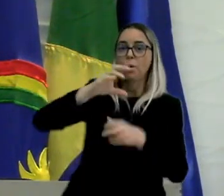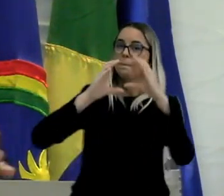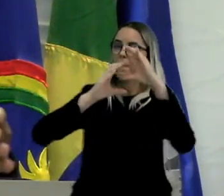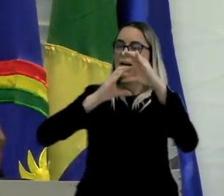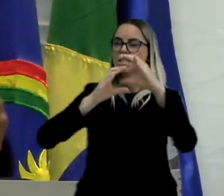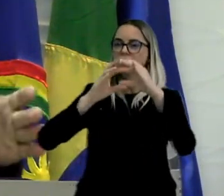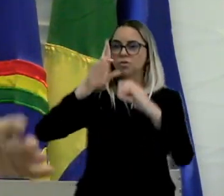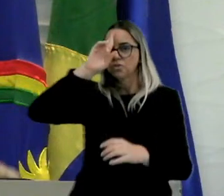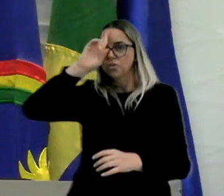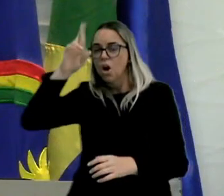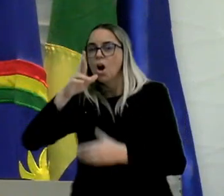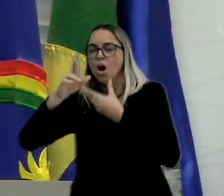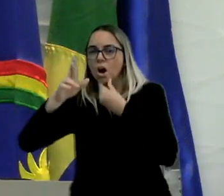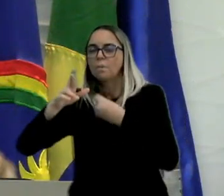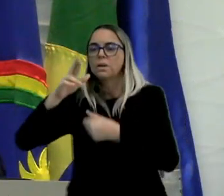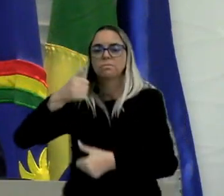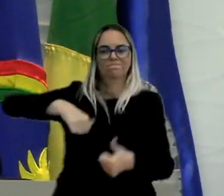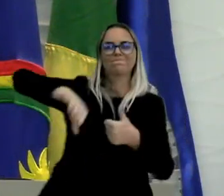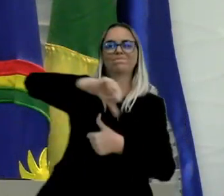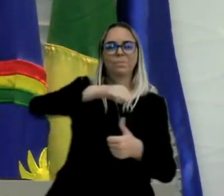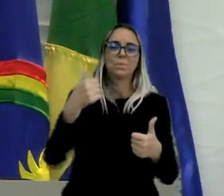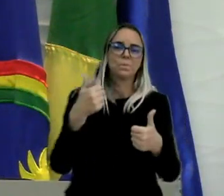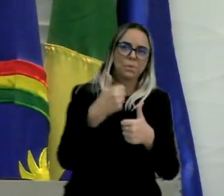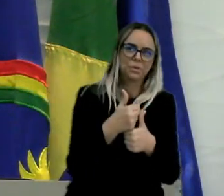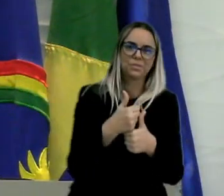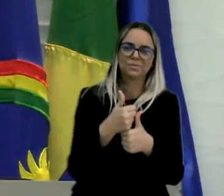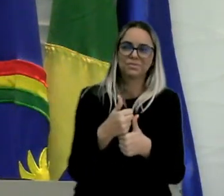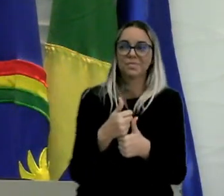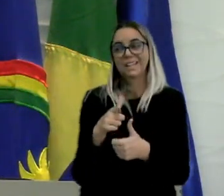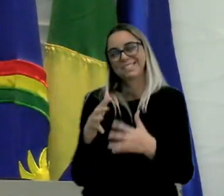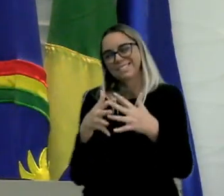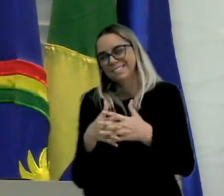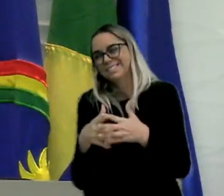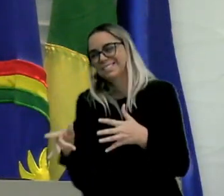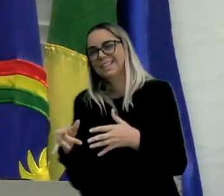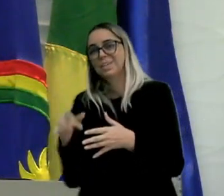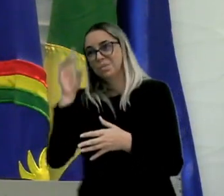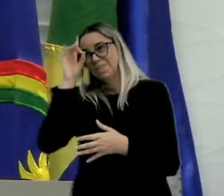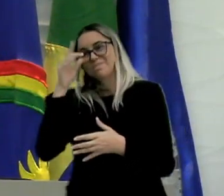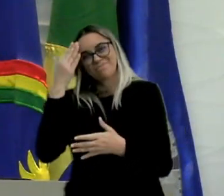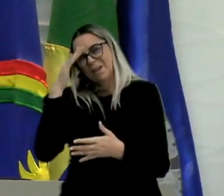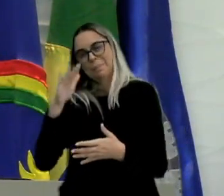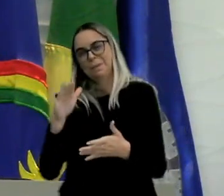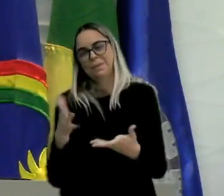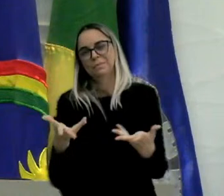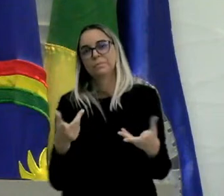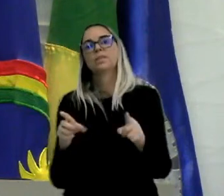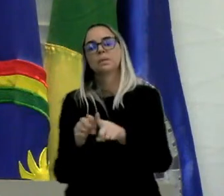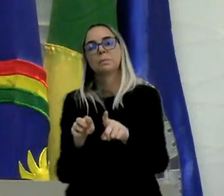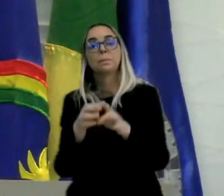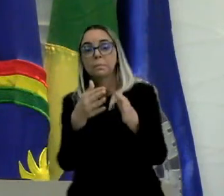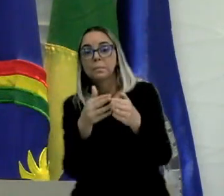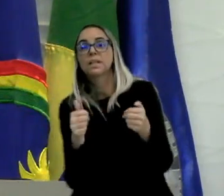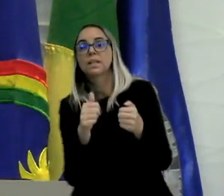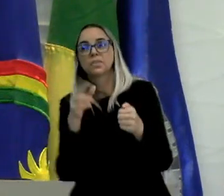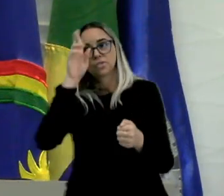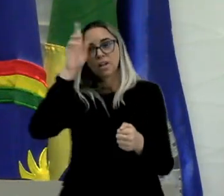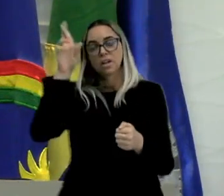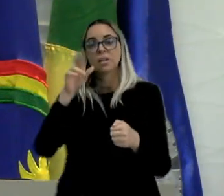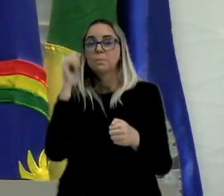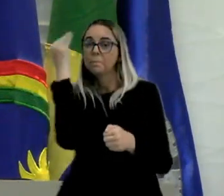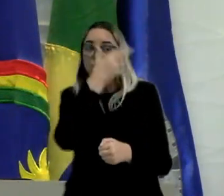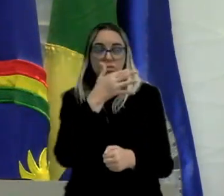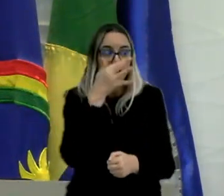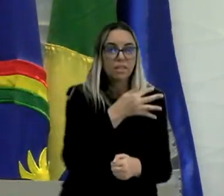desmantelou né o aparecimento do Argo da Vila do Espírito Santo e também ao mesmo tempo pedindo ao gerente de Belo Jardim que